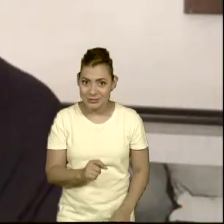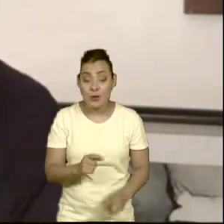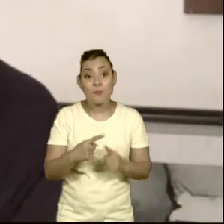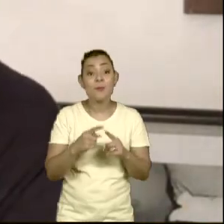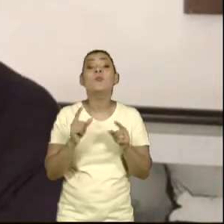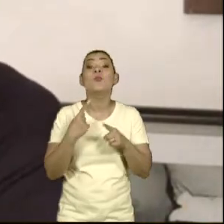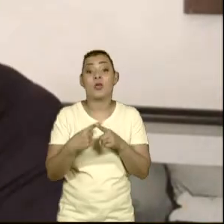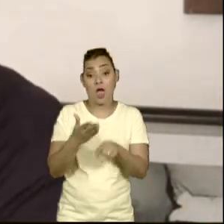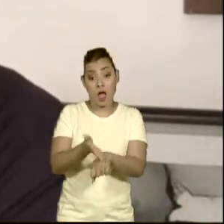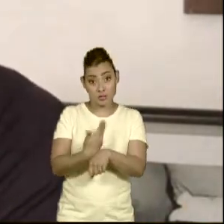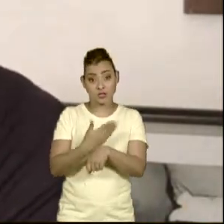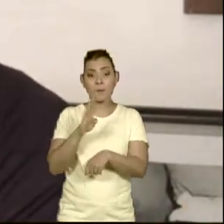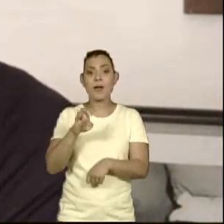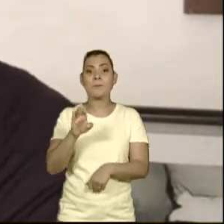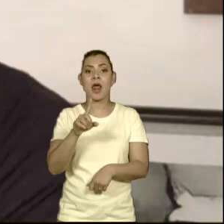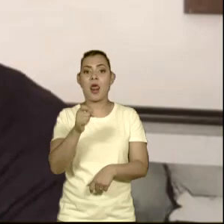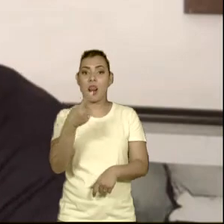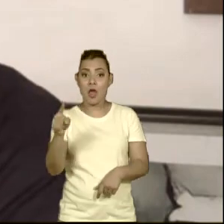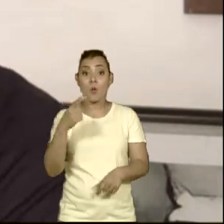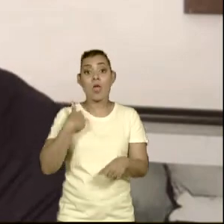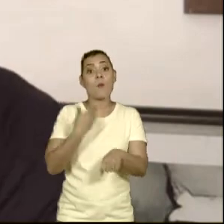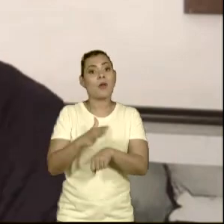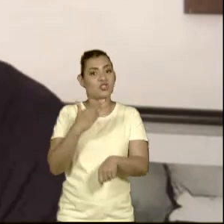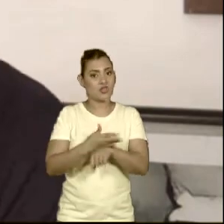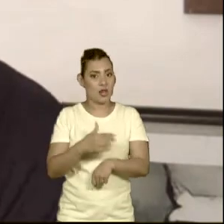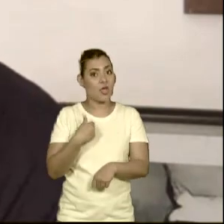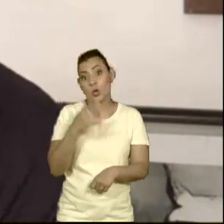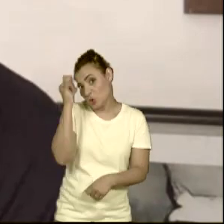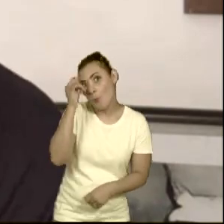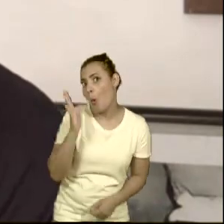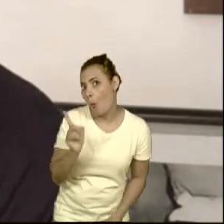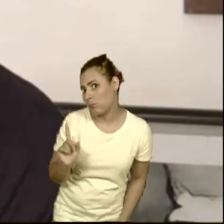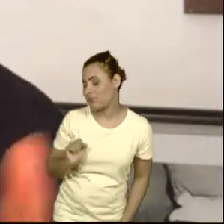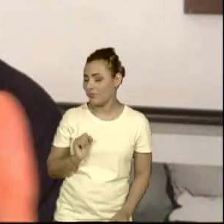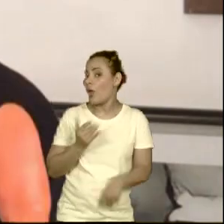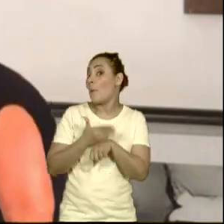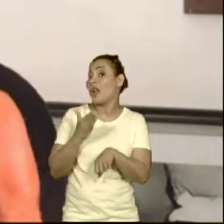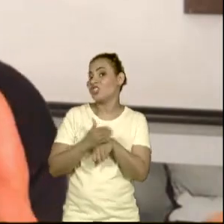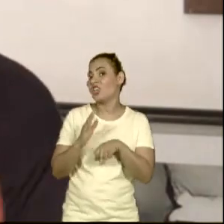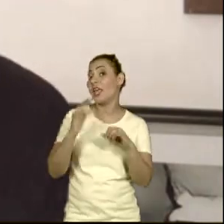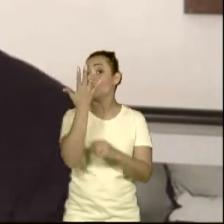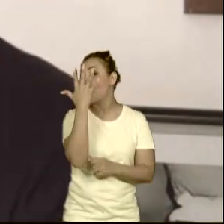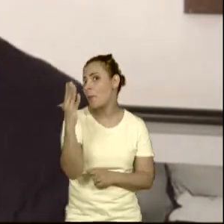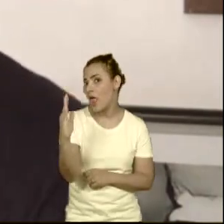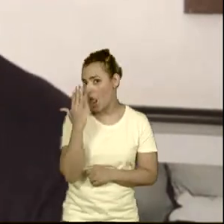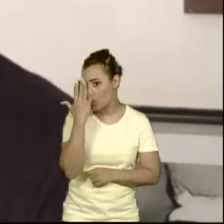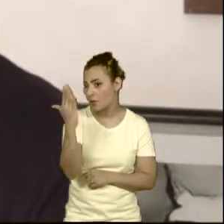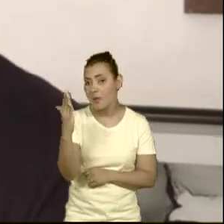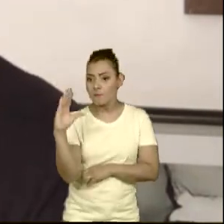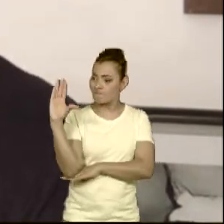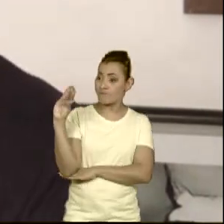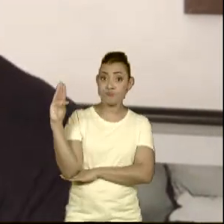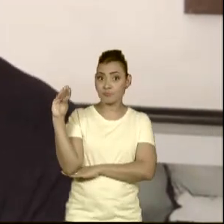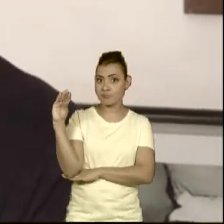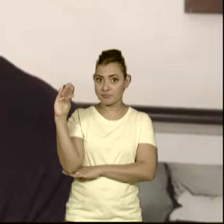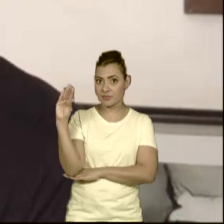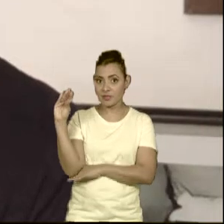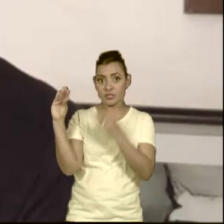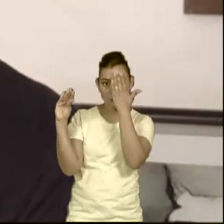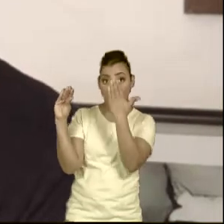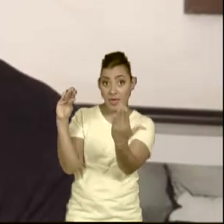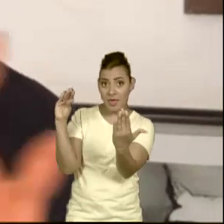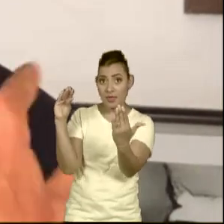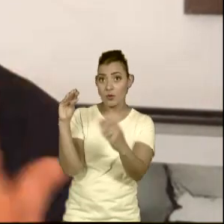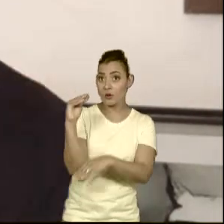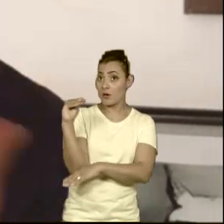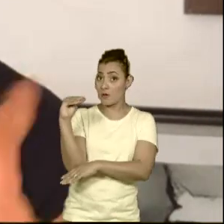Eu, antes de fazer bambalalão, eu pratiquei, não sou bobo, eu pratiquei um pouquinho no espelho. E aí, quando eu pegava o bonequinho aqui no espelho e ele